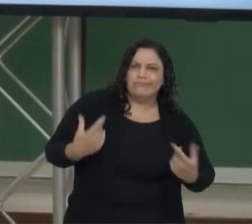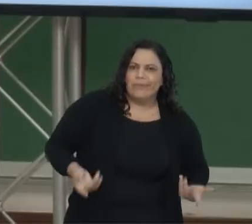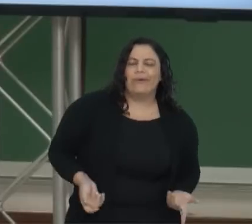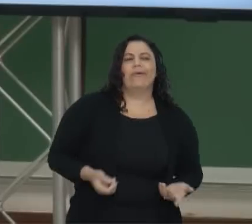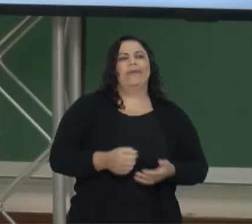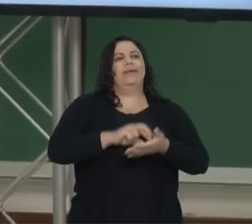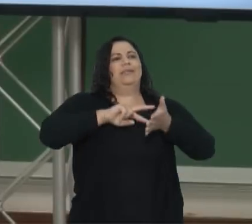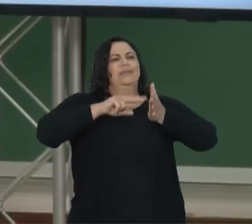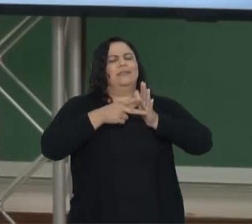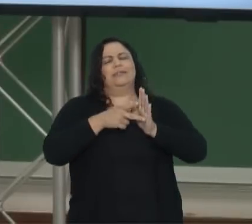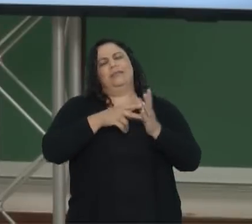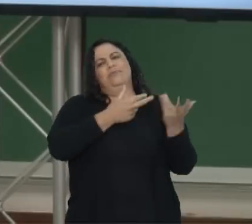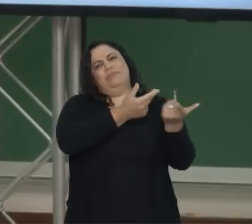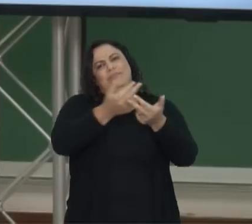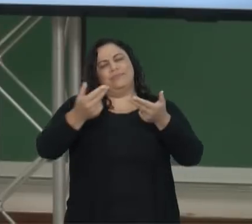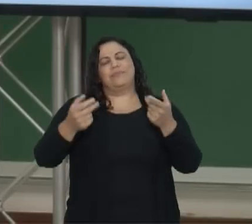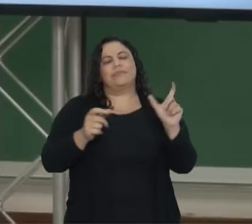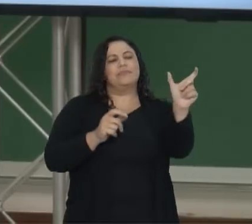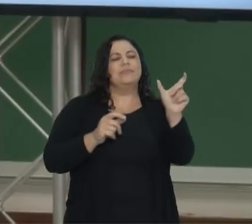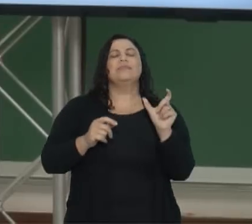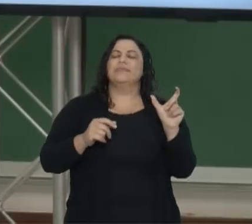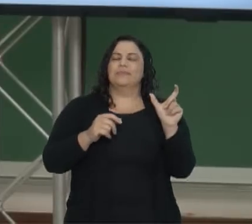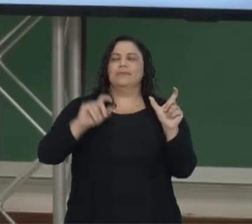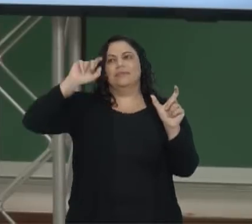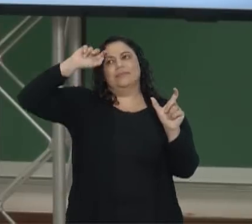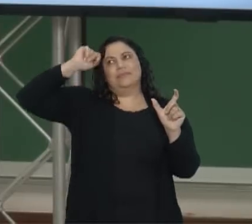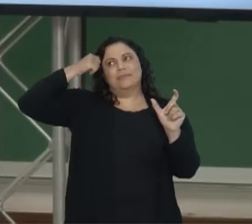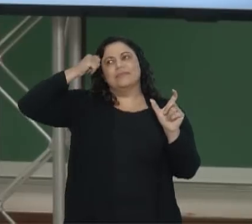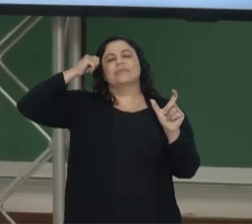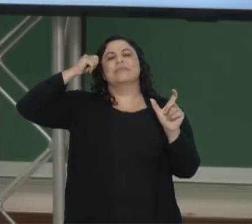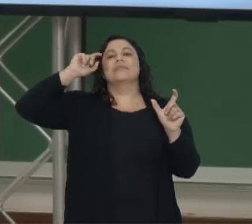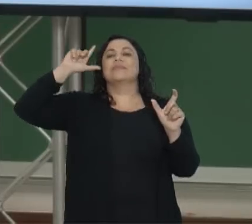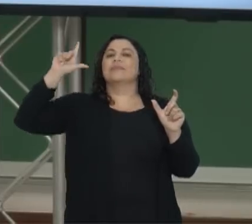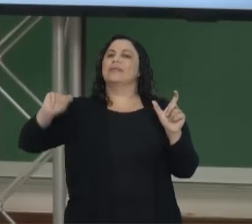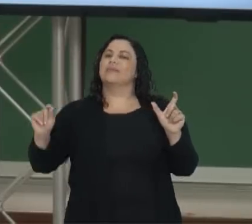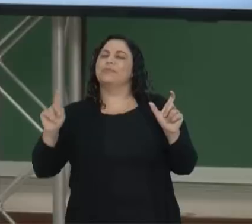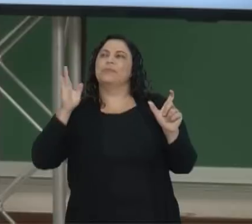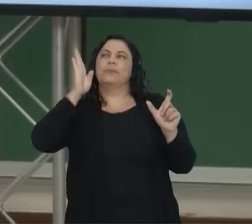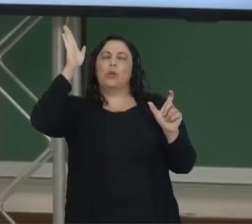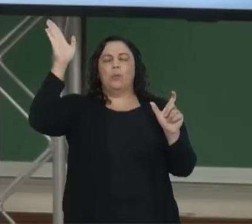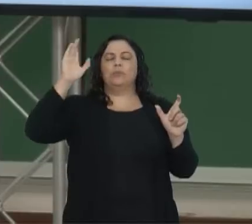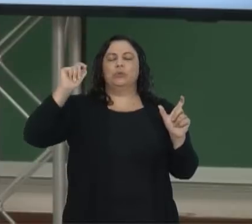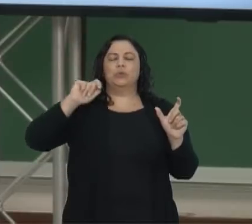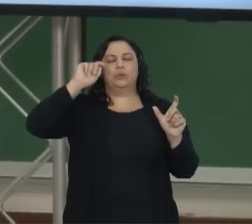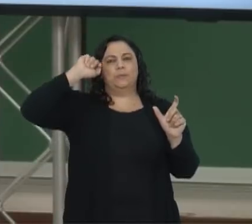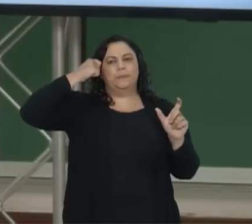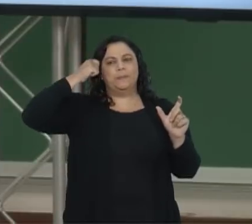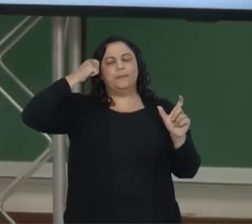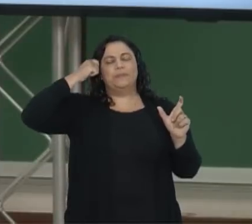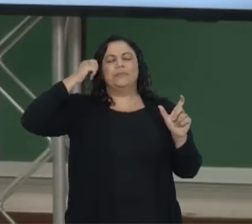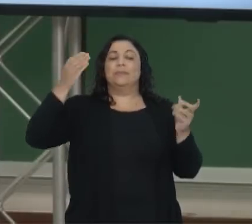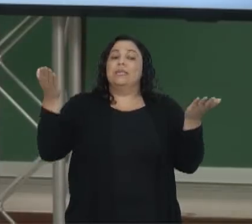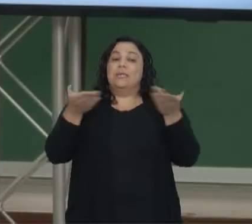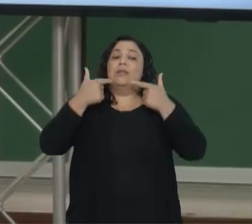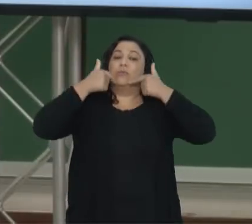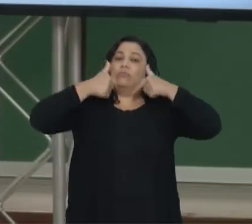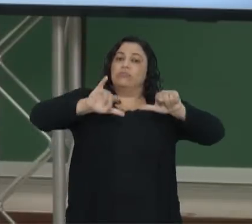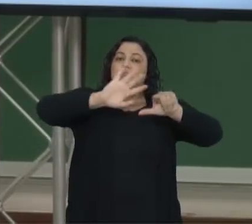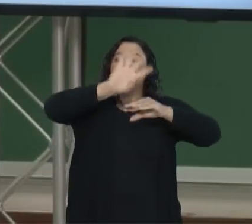africana aqui que influenciam no nosso idioma, que fazem parte do nosso da nossa língua hoje, né?